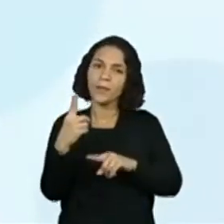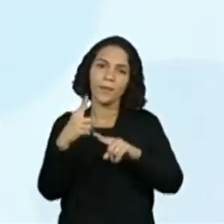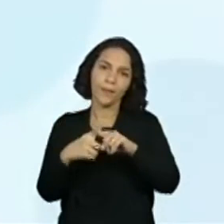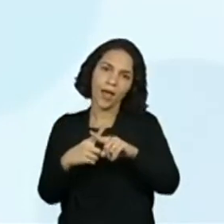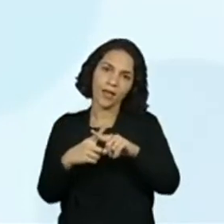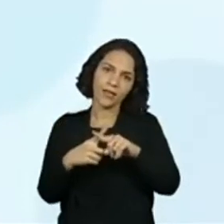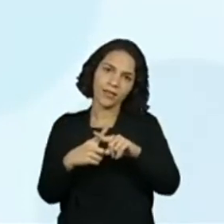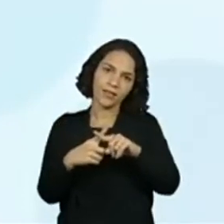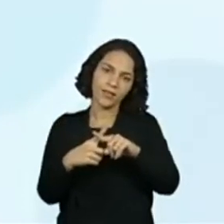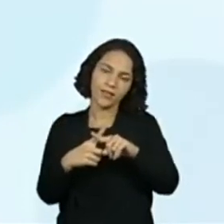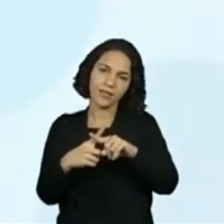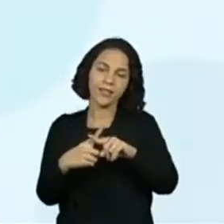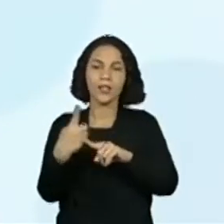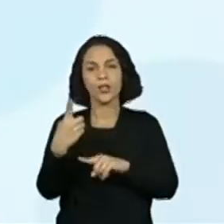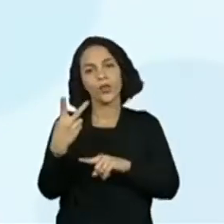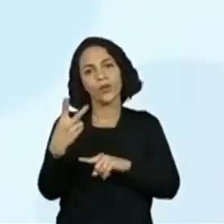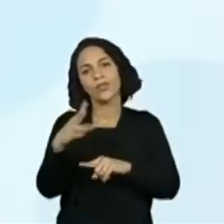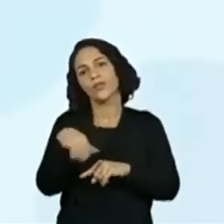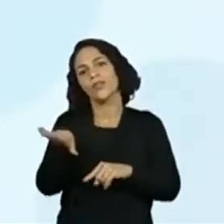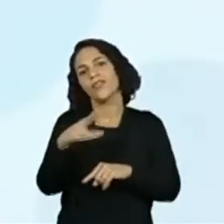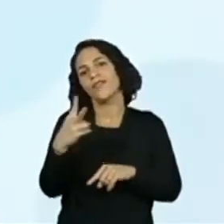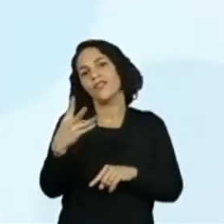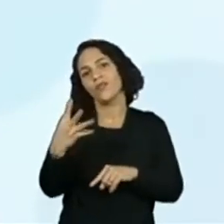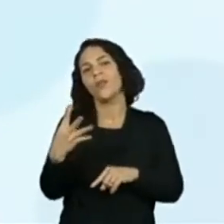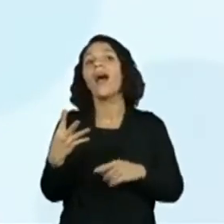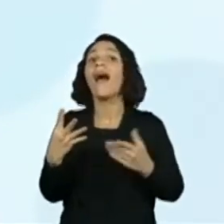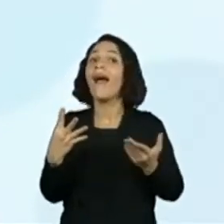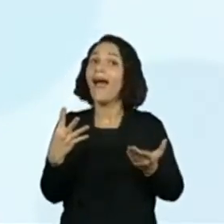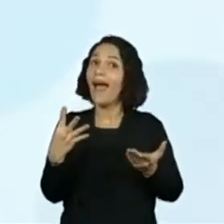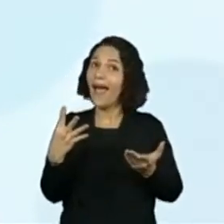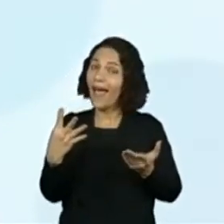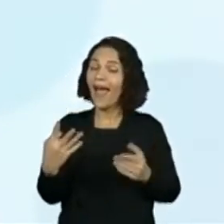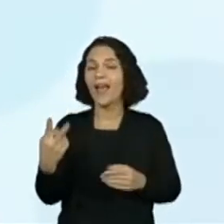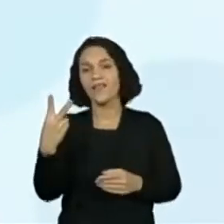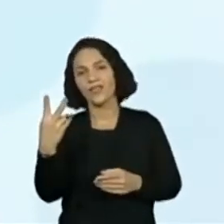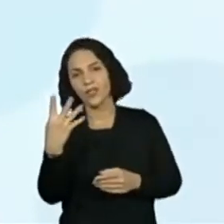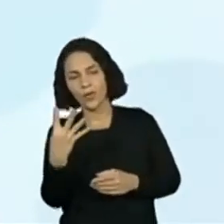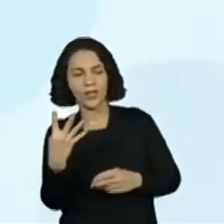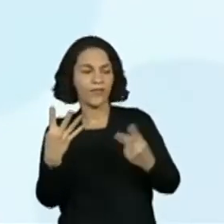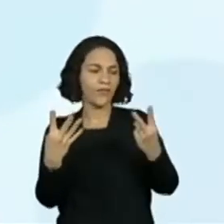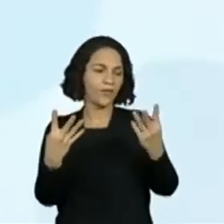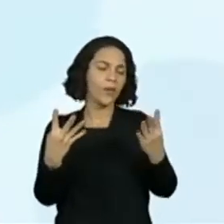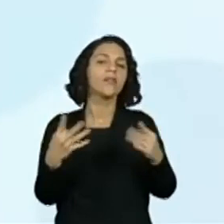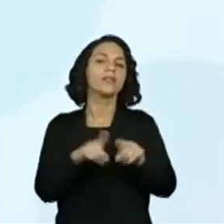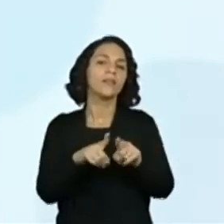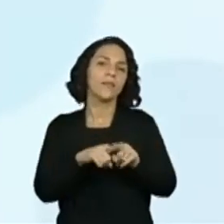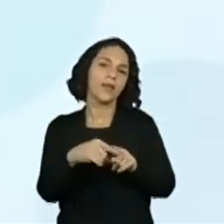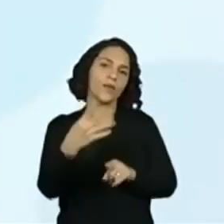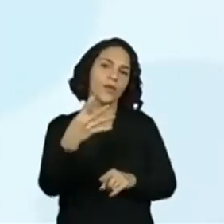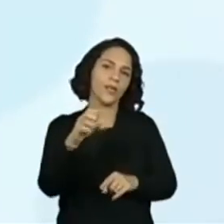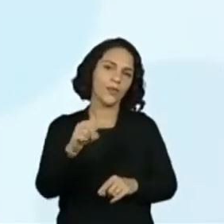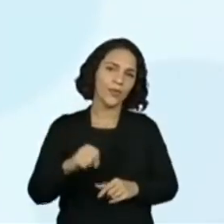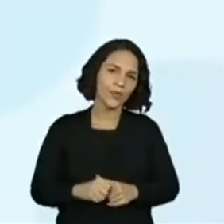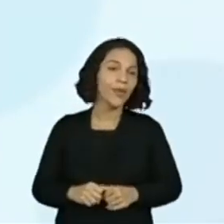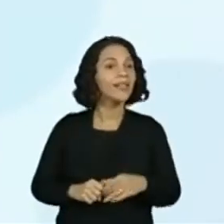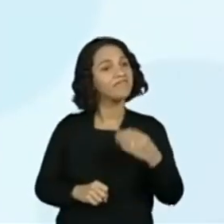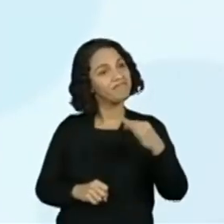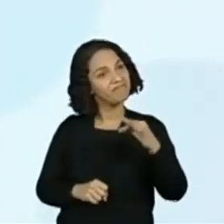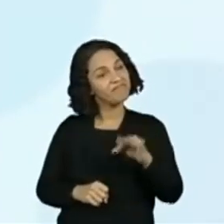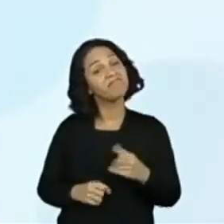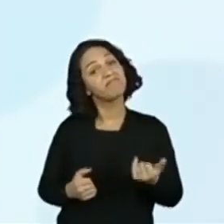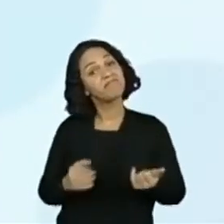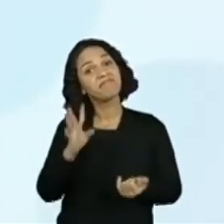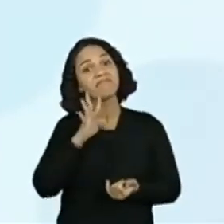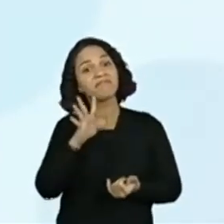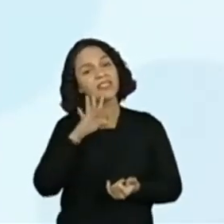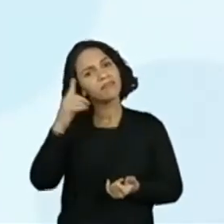com 12... 24. Ah, 24 mais 24, também 48. Exatamente. Muito